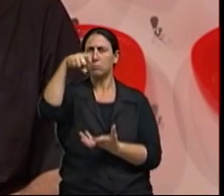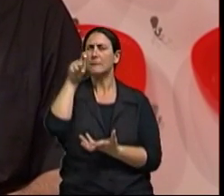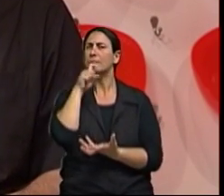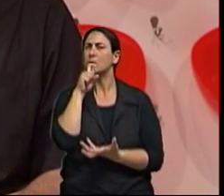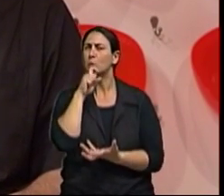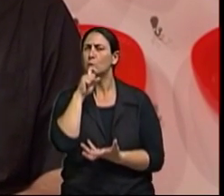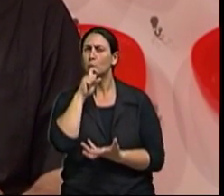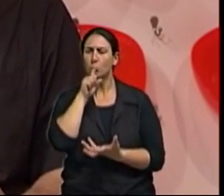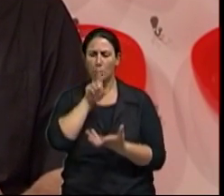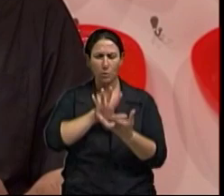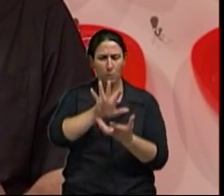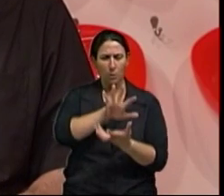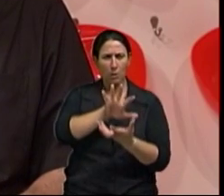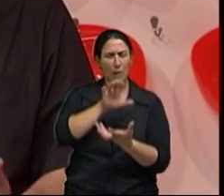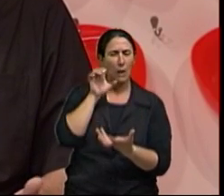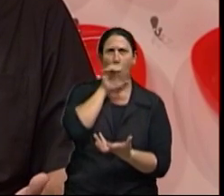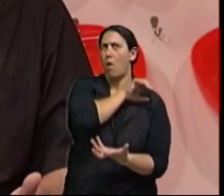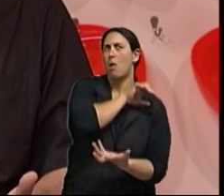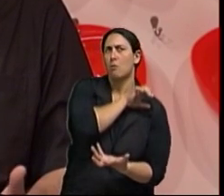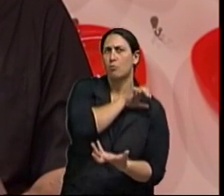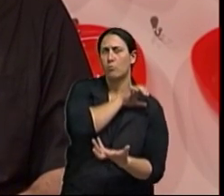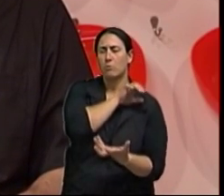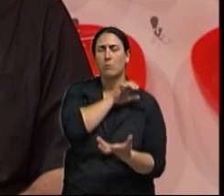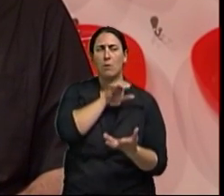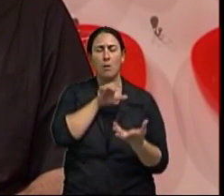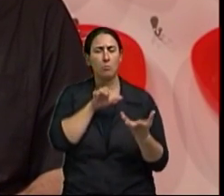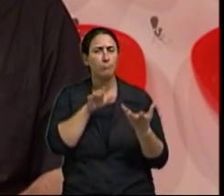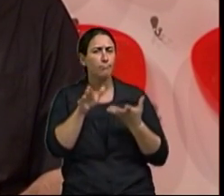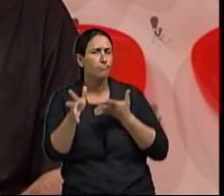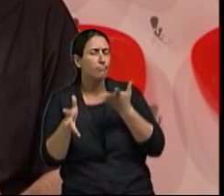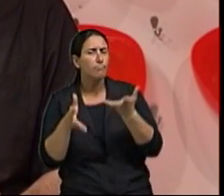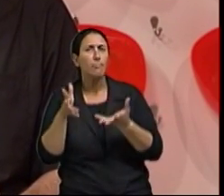de outras, mas assim, a grande maioria